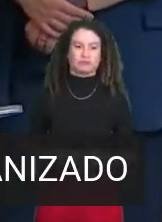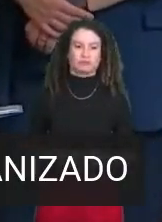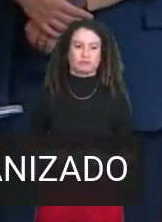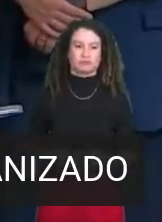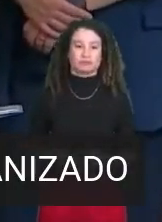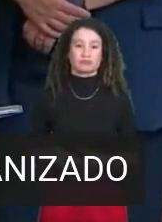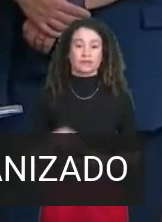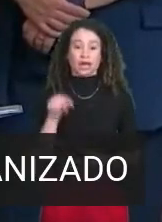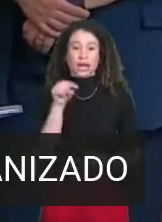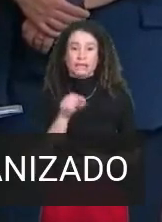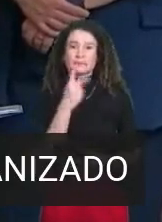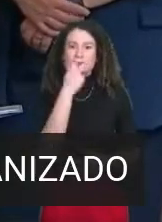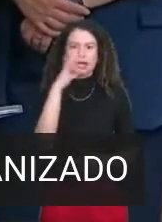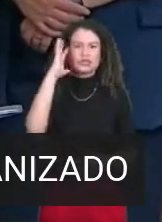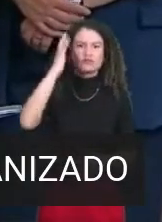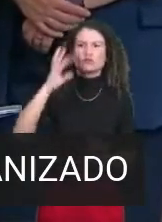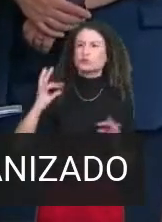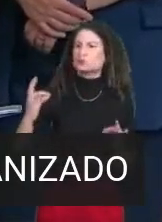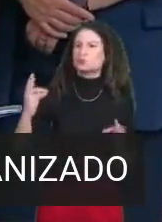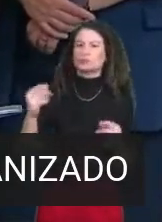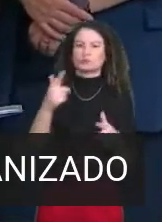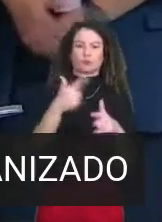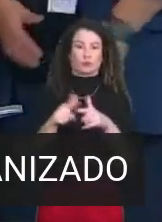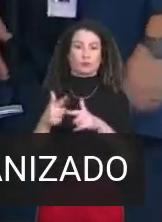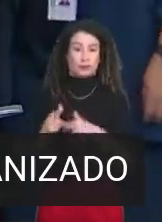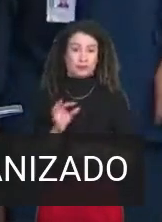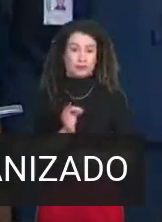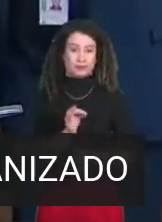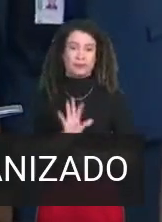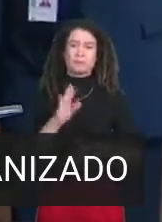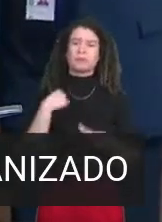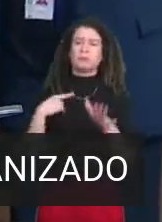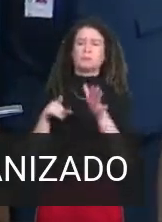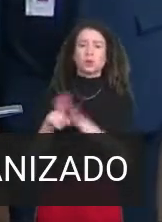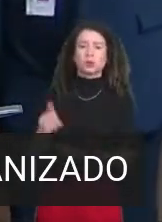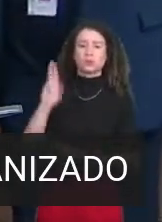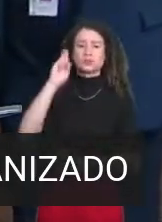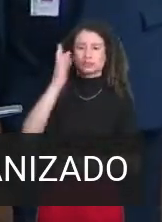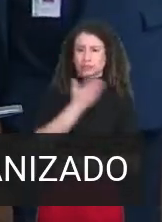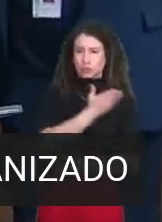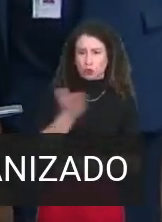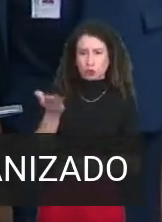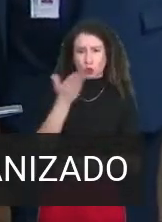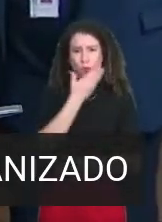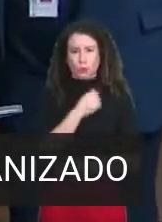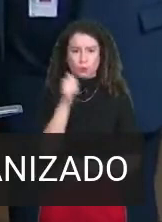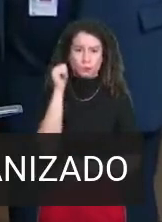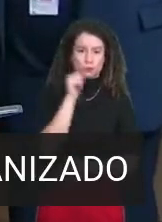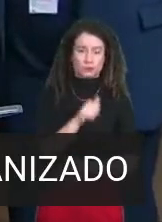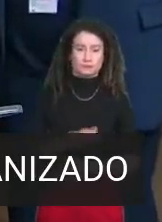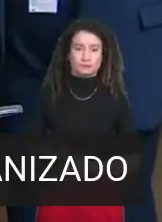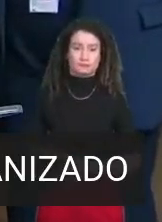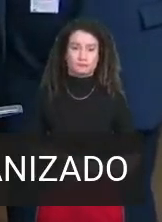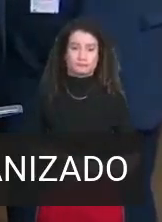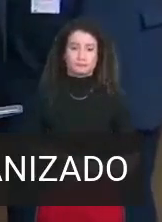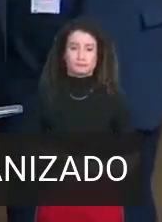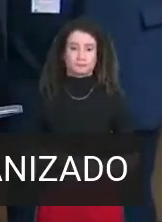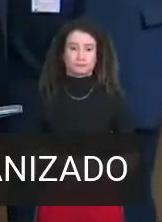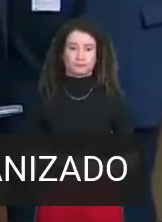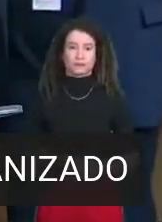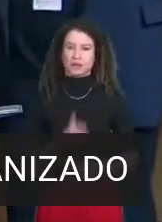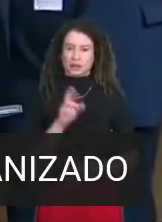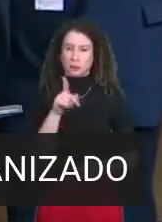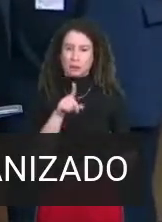que fosse resolver todos os problemas. Eu pergunto às senhoras e os senhores, e não é uma